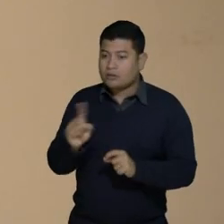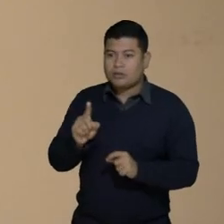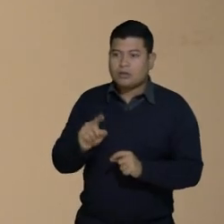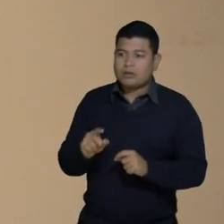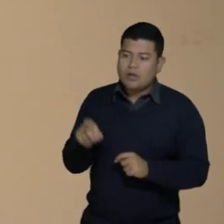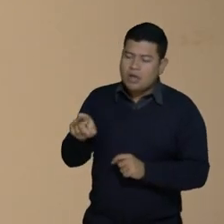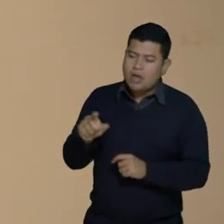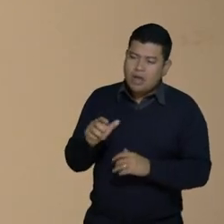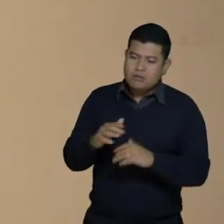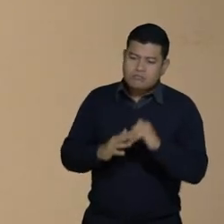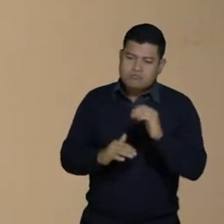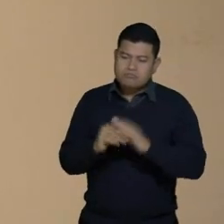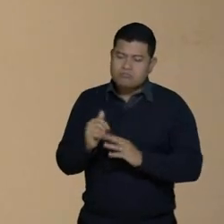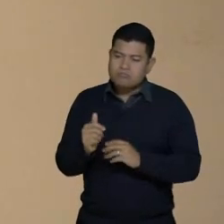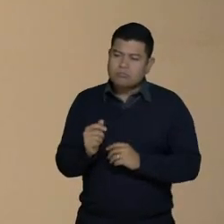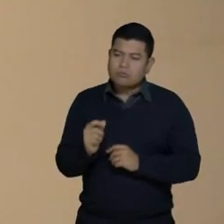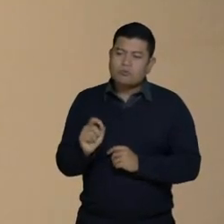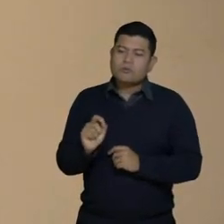capacidade